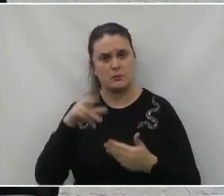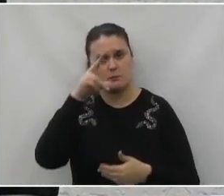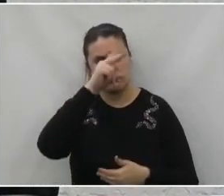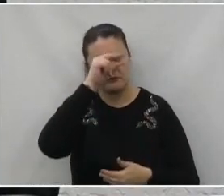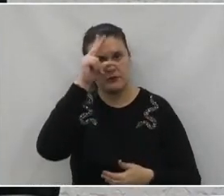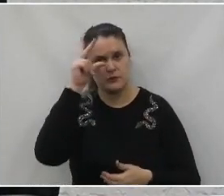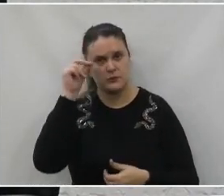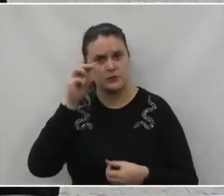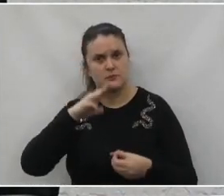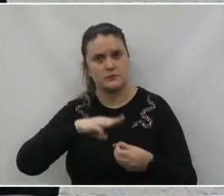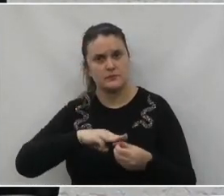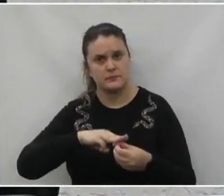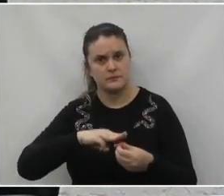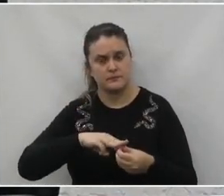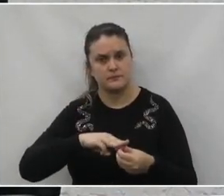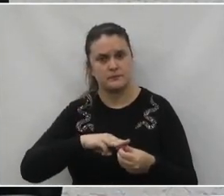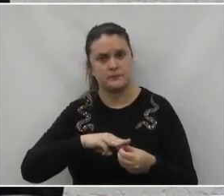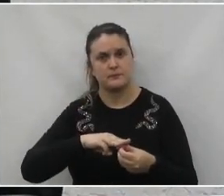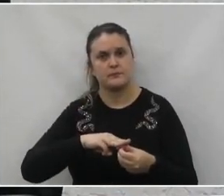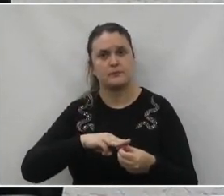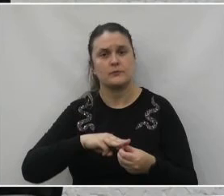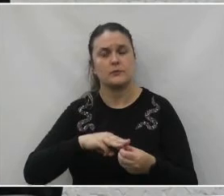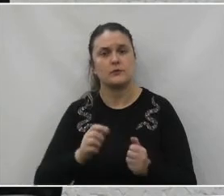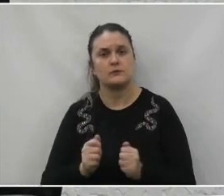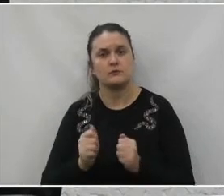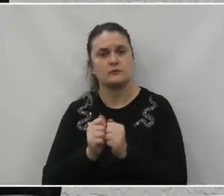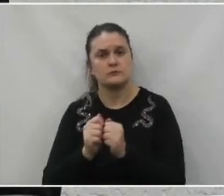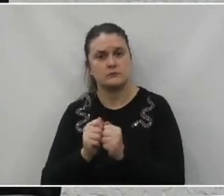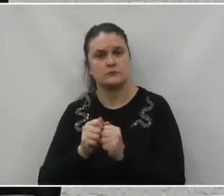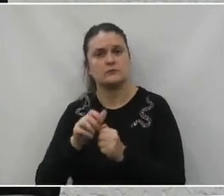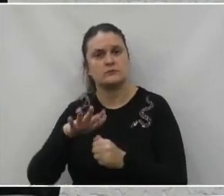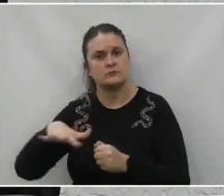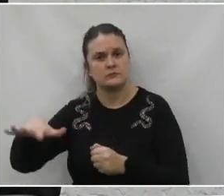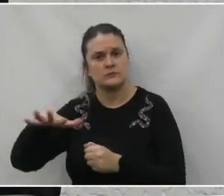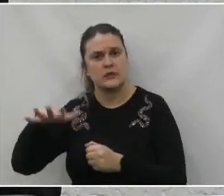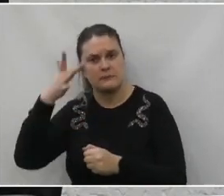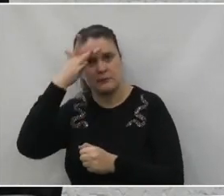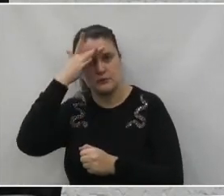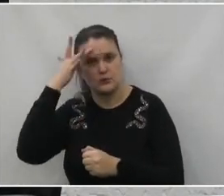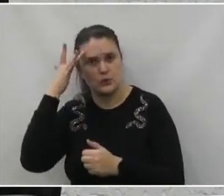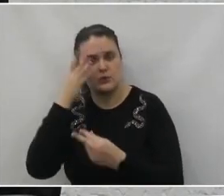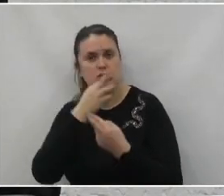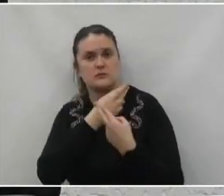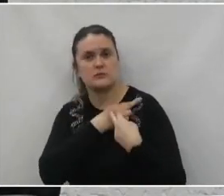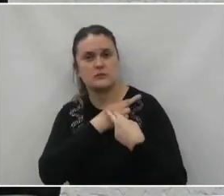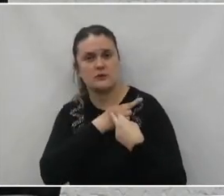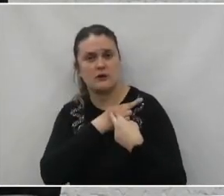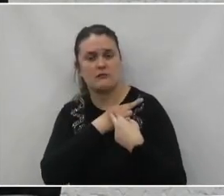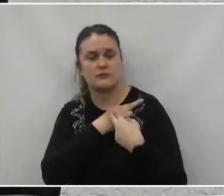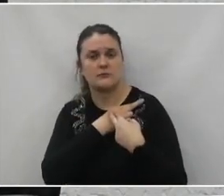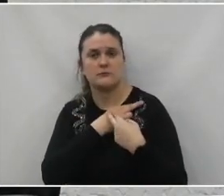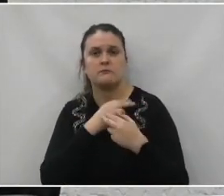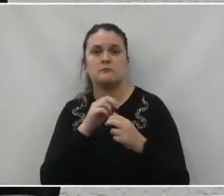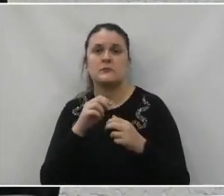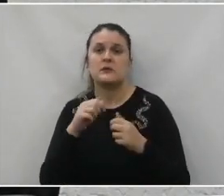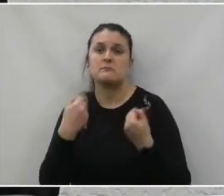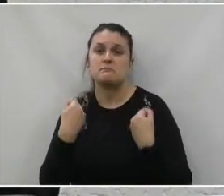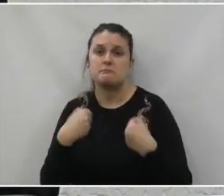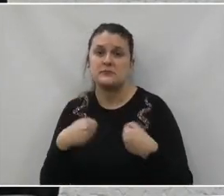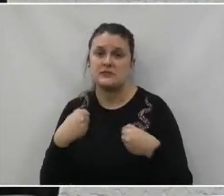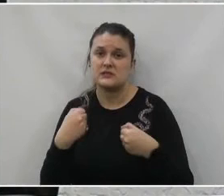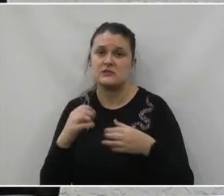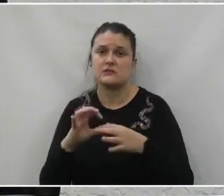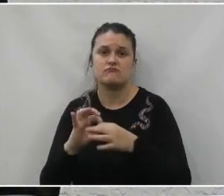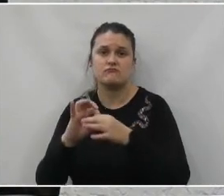Executivo Municipal para que, juntamente com os demais responsáveis, seja disponibilizado, em sistema